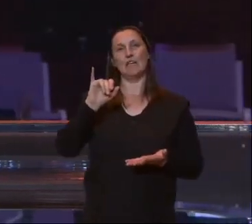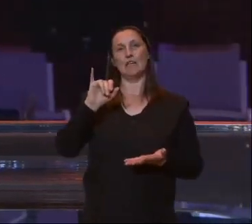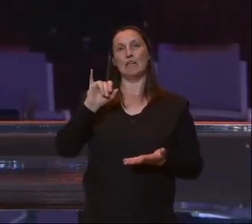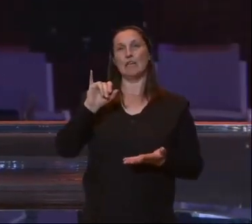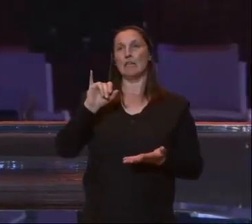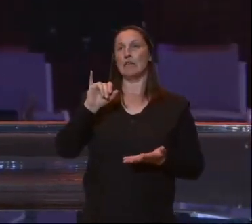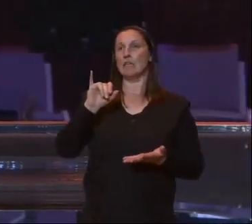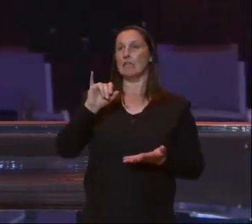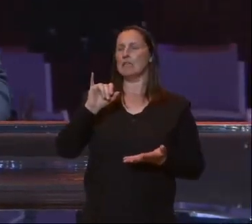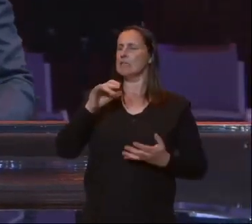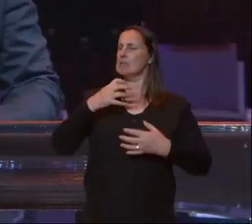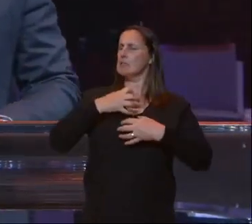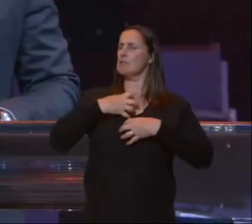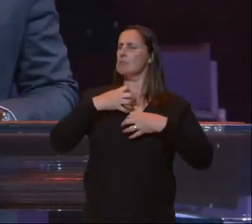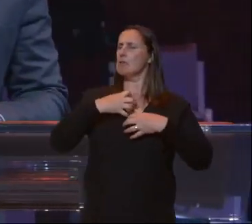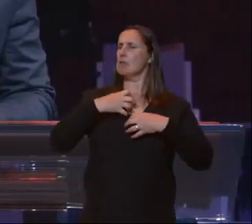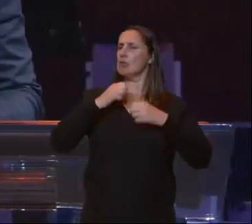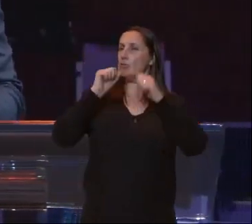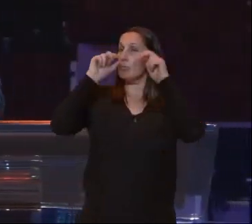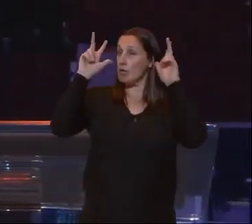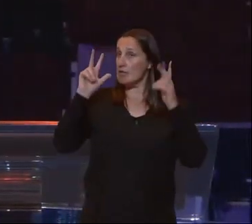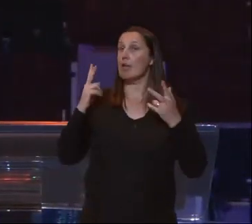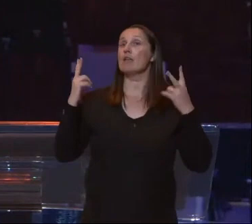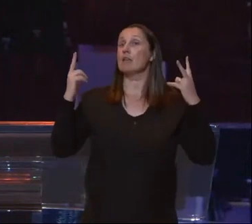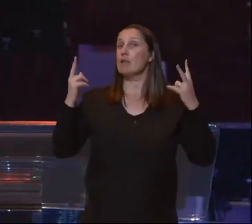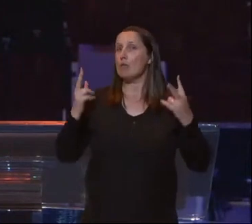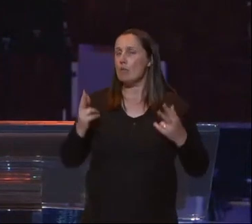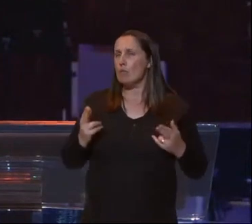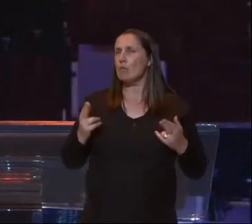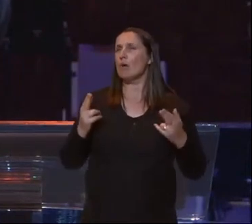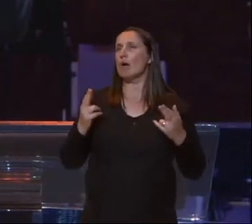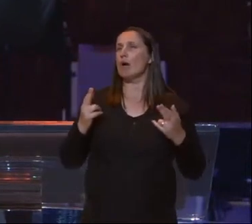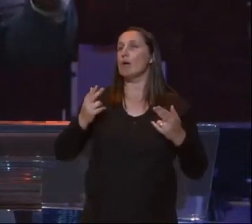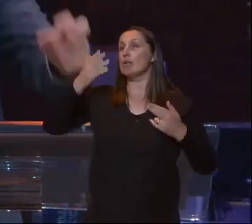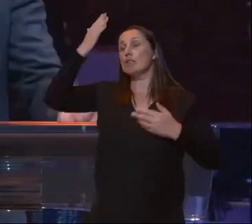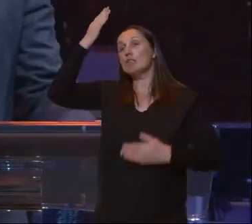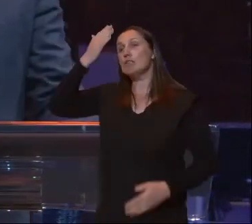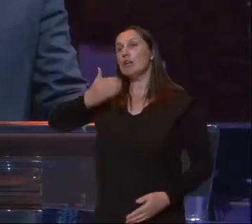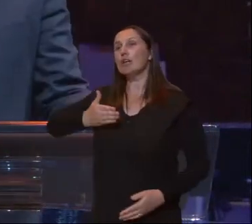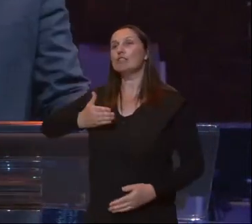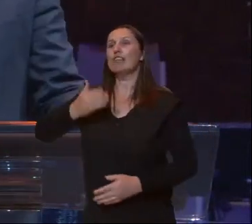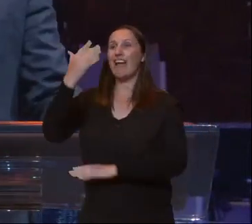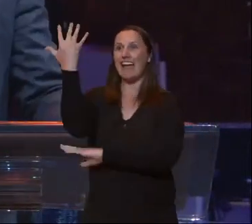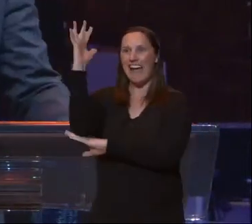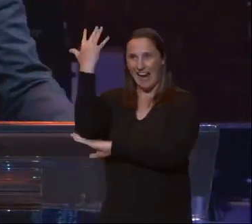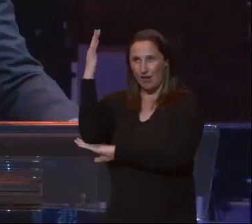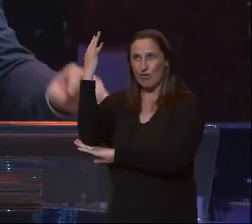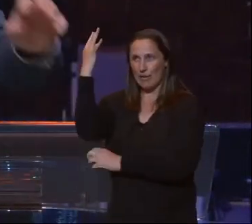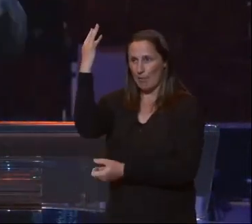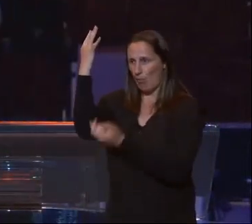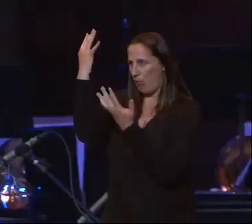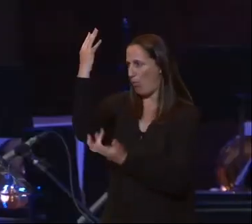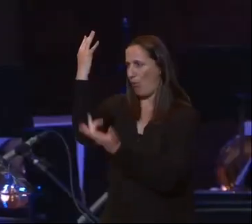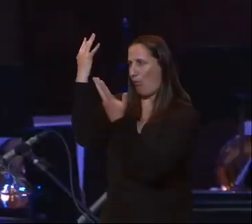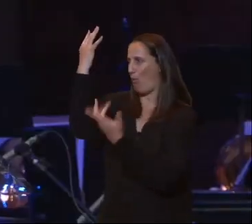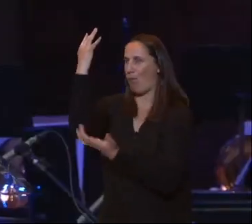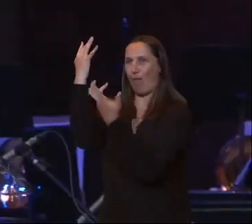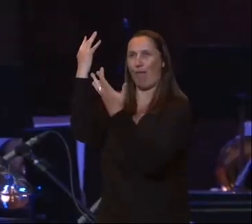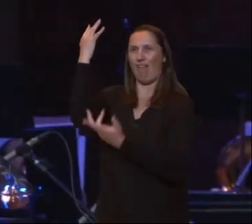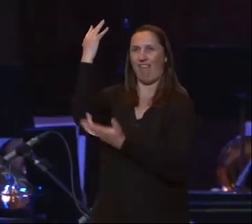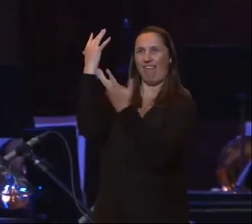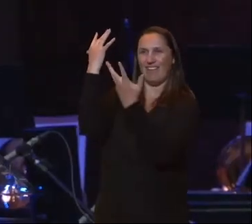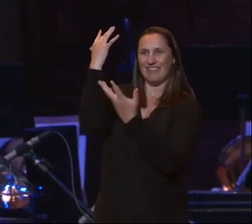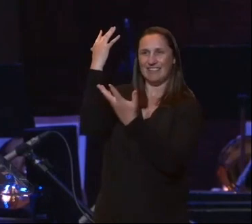de Moisés, quando o Senhor, diante de uma sarça que pegava fogo e não se consumia, fala com